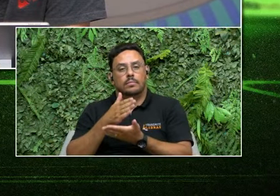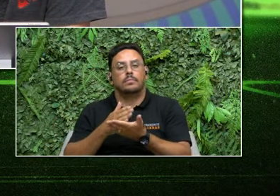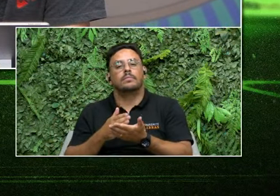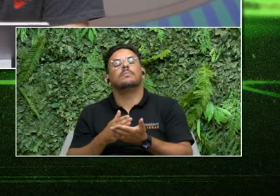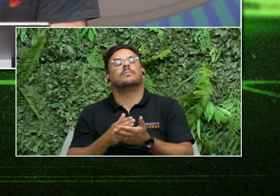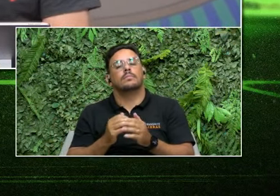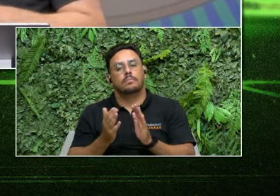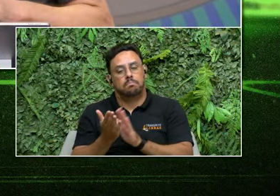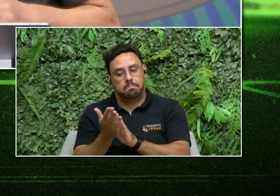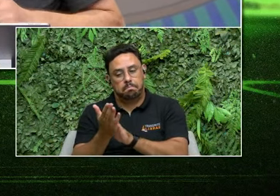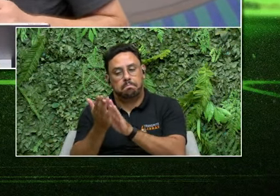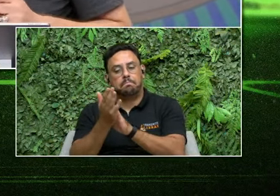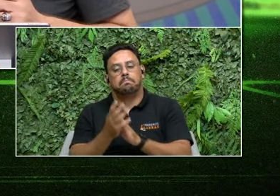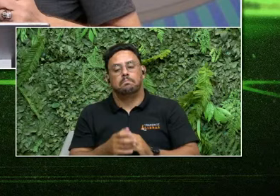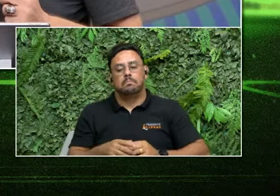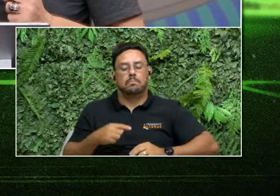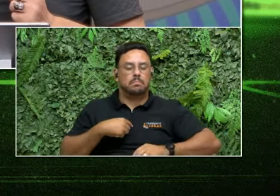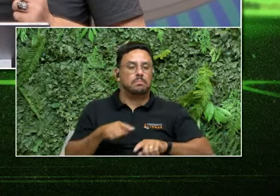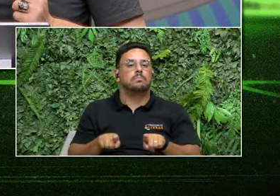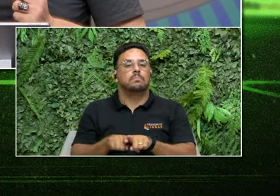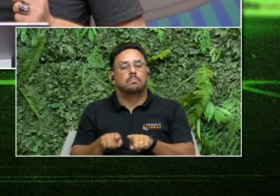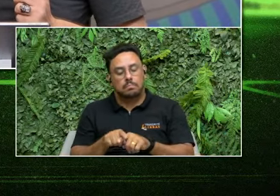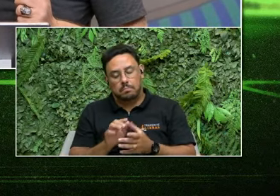de parabéns e eu